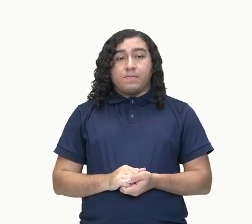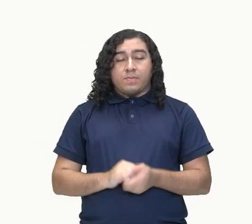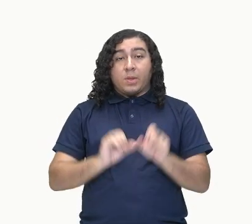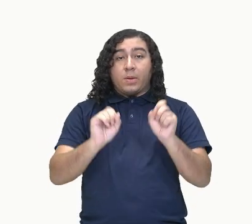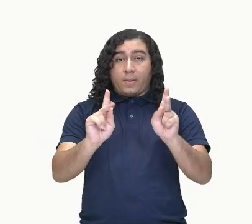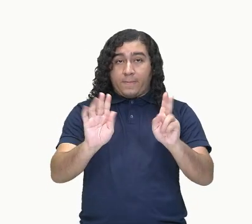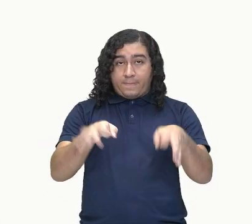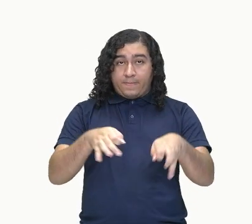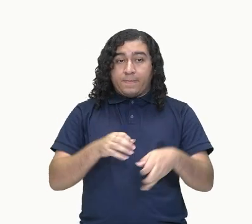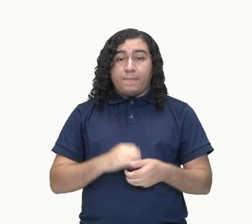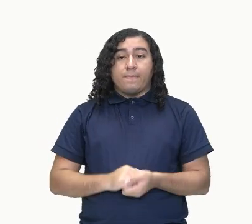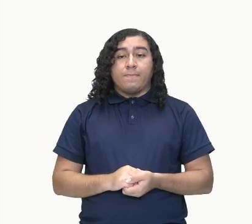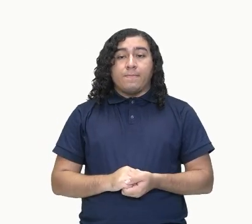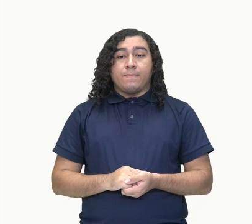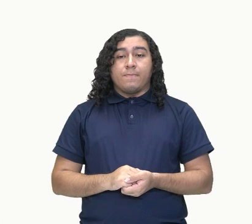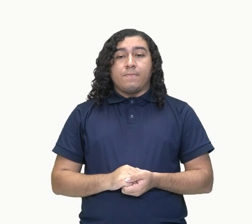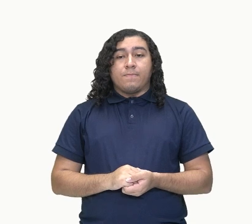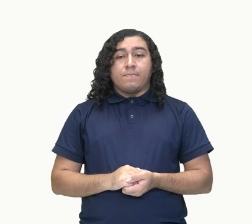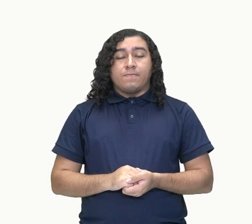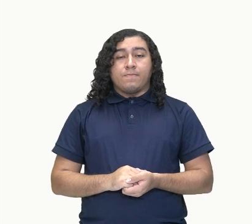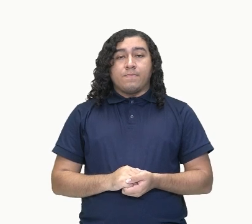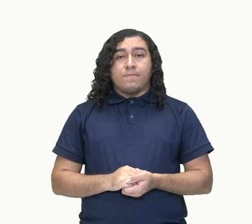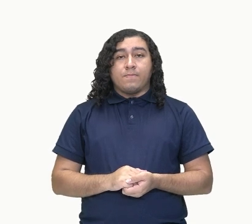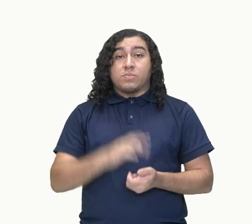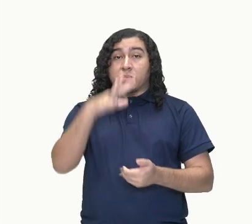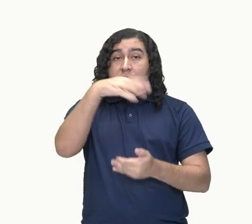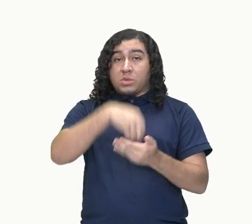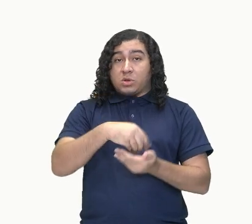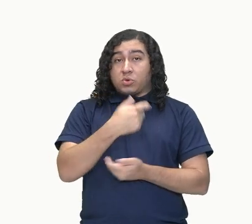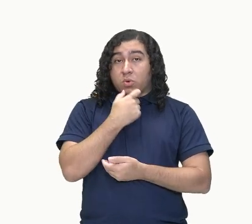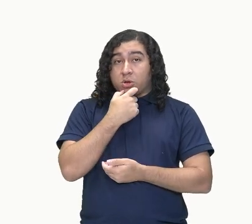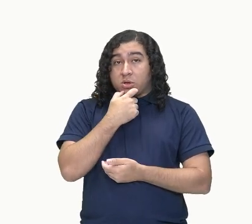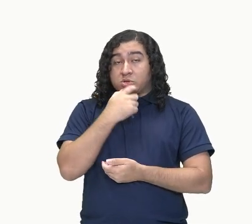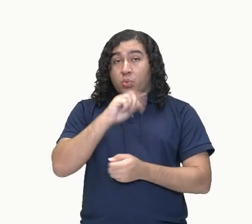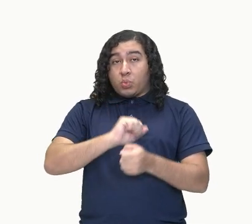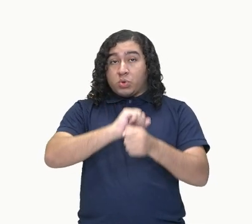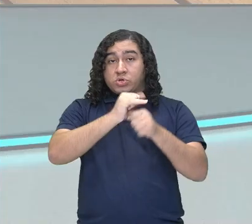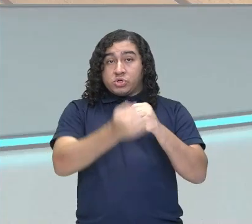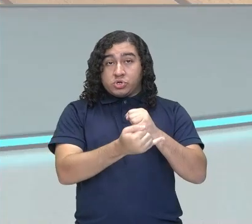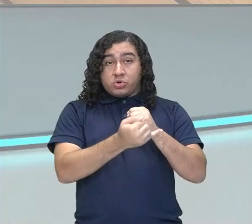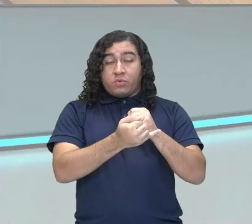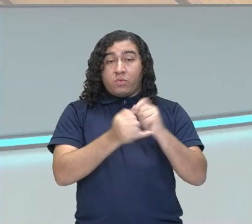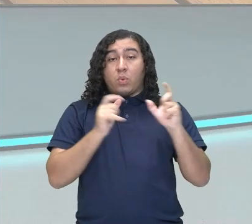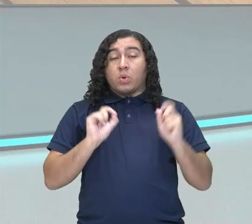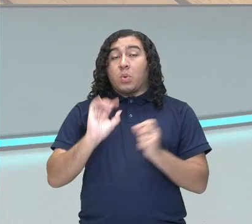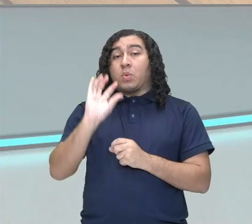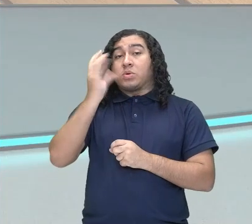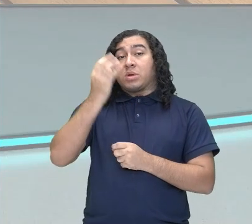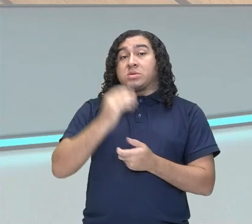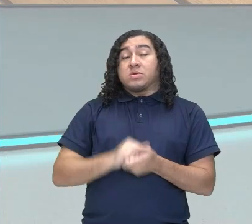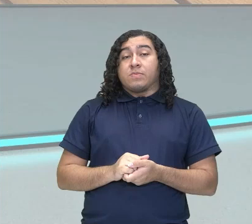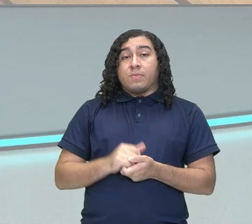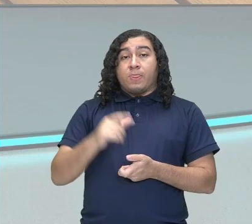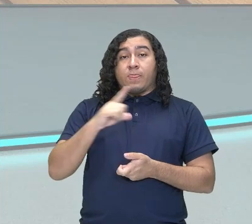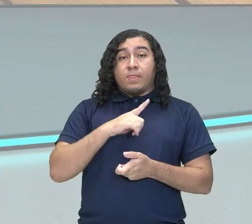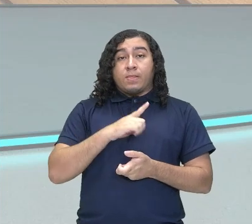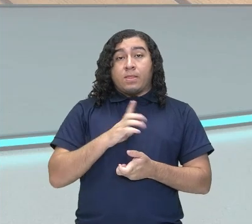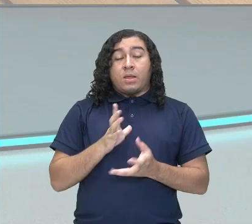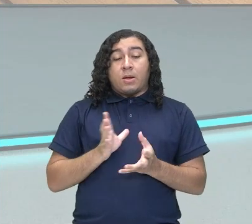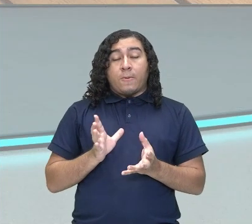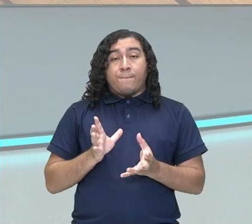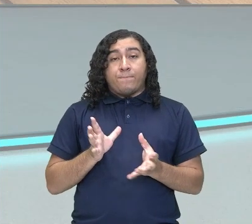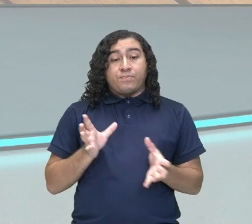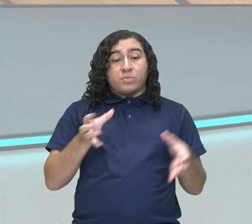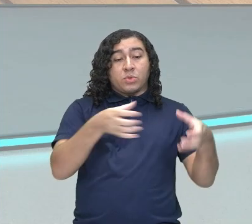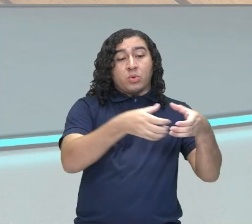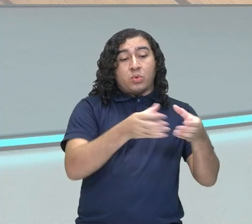ok? Na língua inglesa, os adjetivos, os adjectives, eles são divididos em